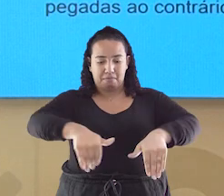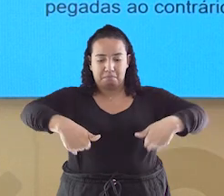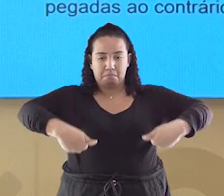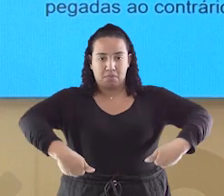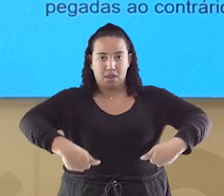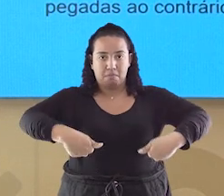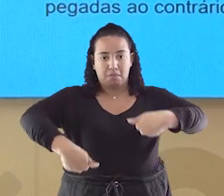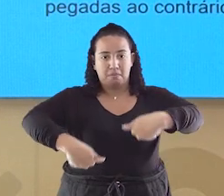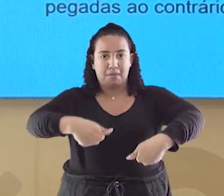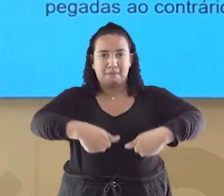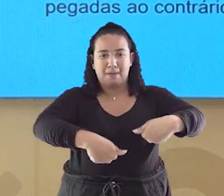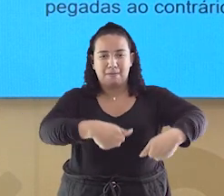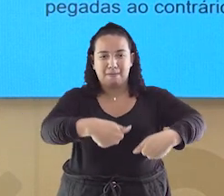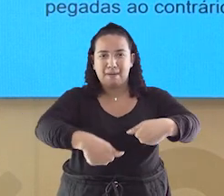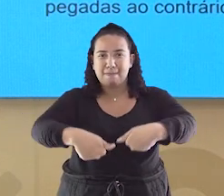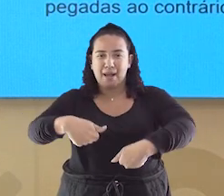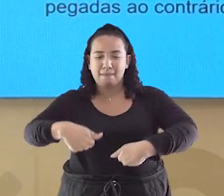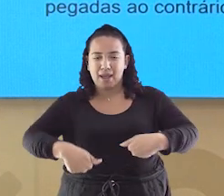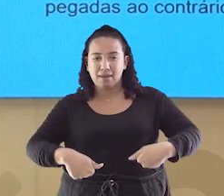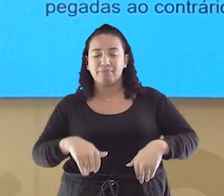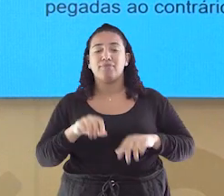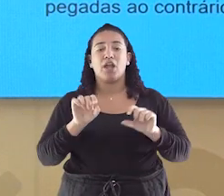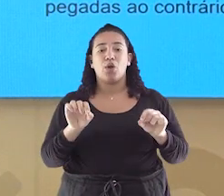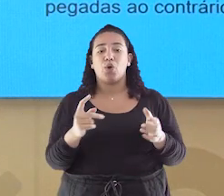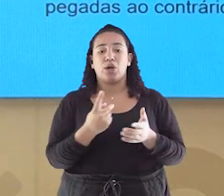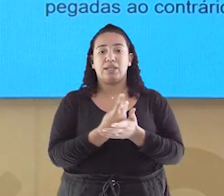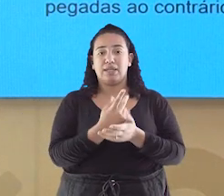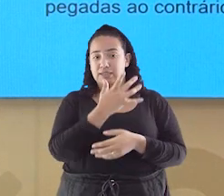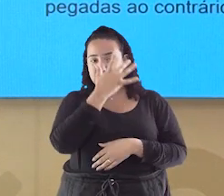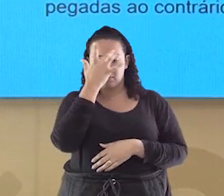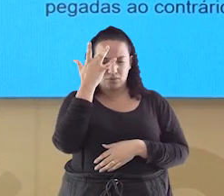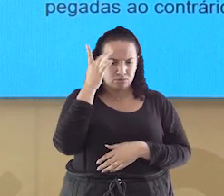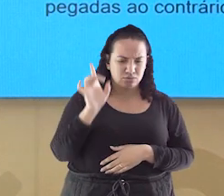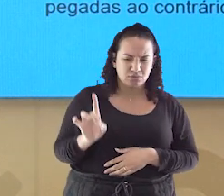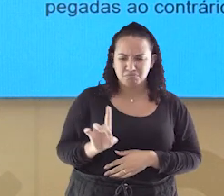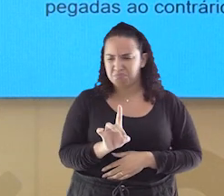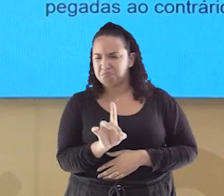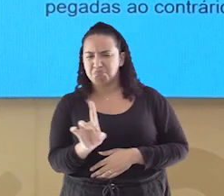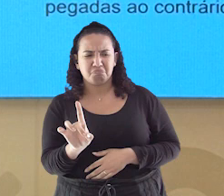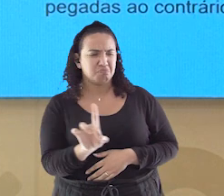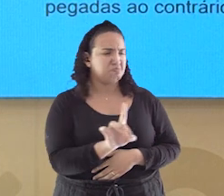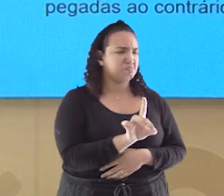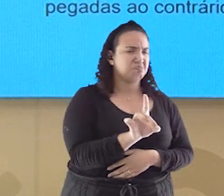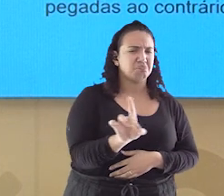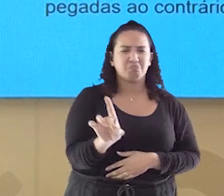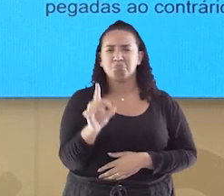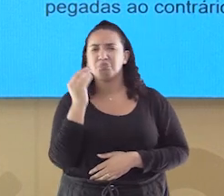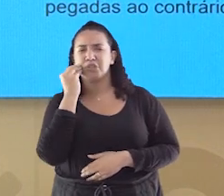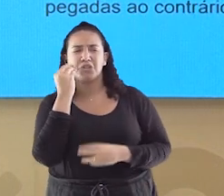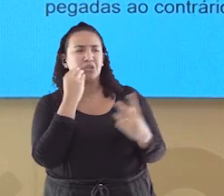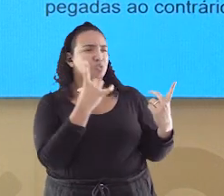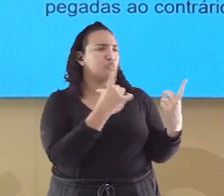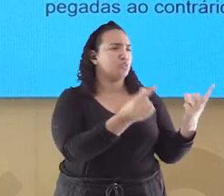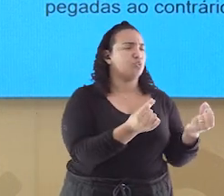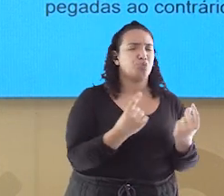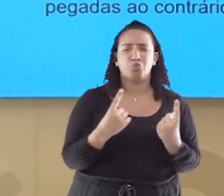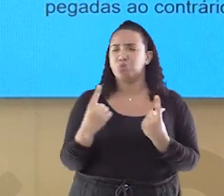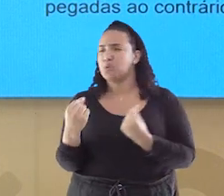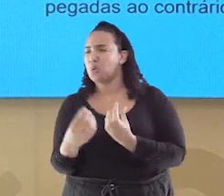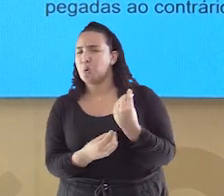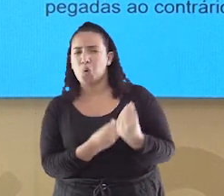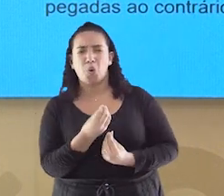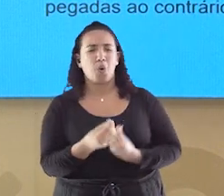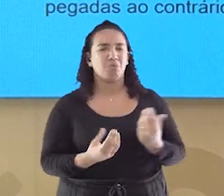que são virados para trás. Ele acaba fazendo com que essas pessoas se percam dentro da floresta, tentando achar a saída